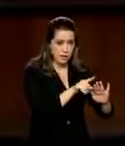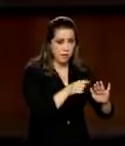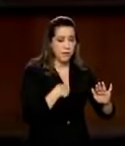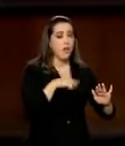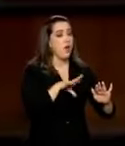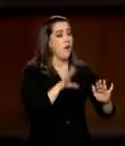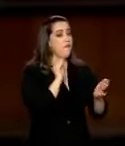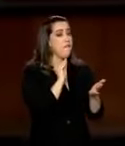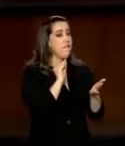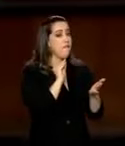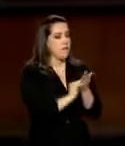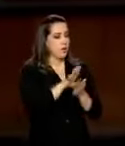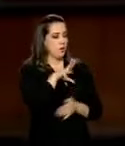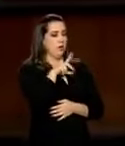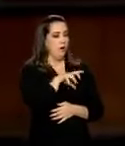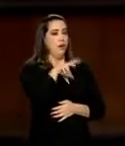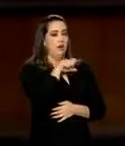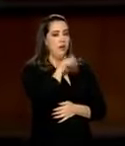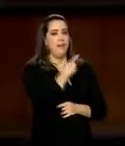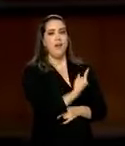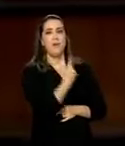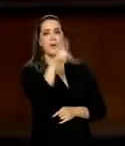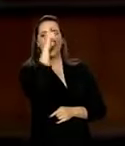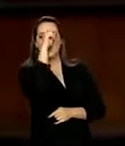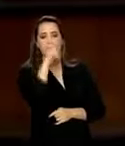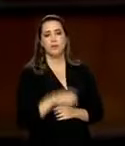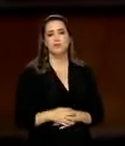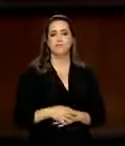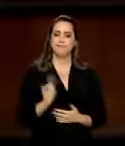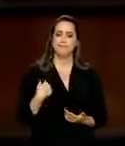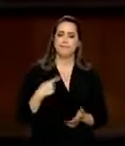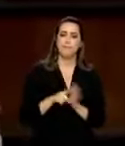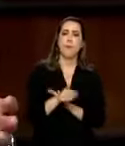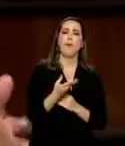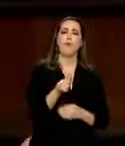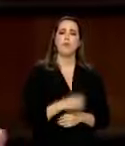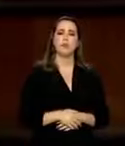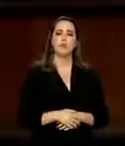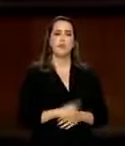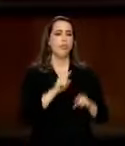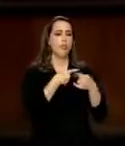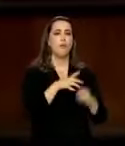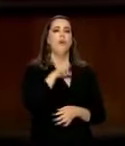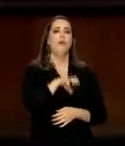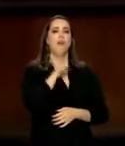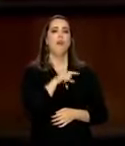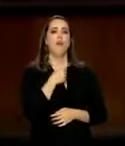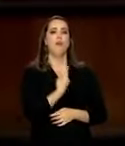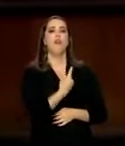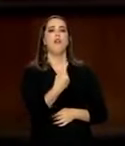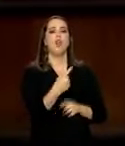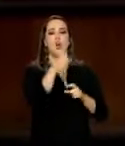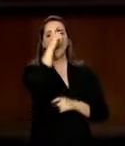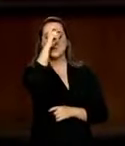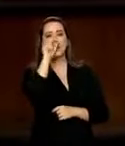Mandetta, tá bom, ele vai ficar em casa esperando sentir falta de ar. Vai para o hospital para fazer o quê? Para ser